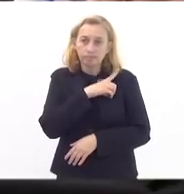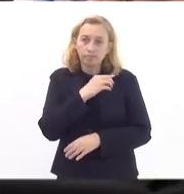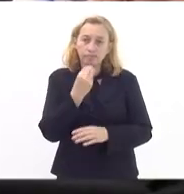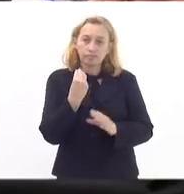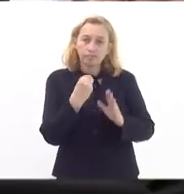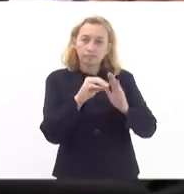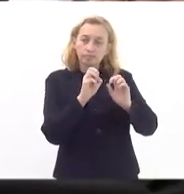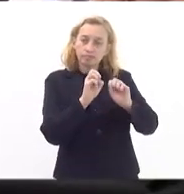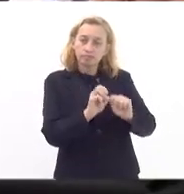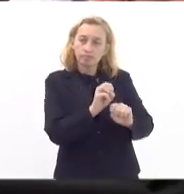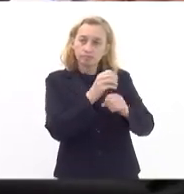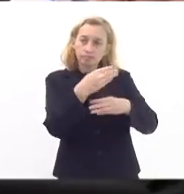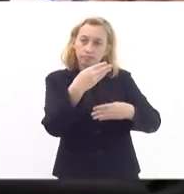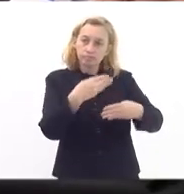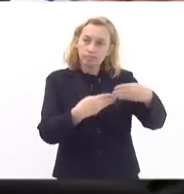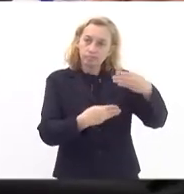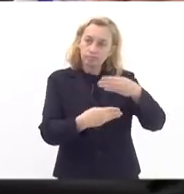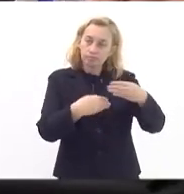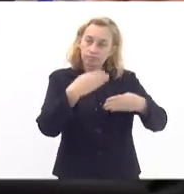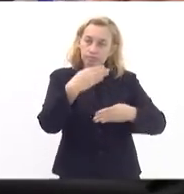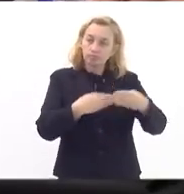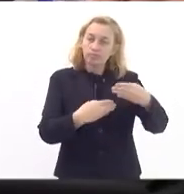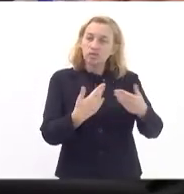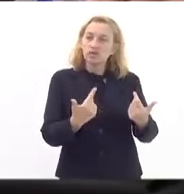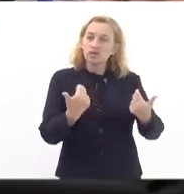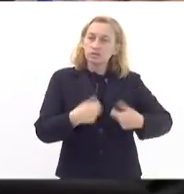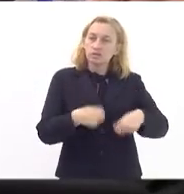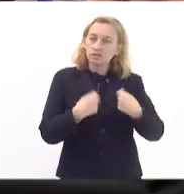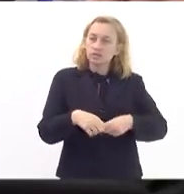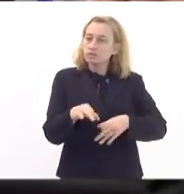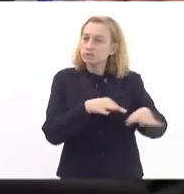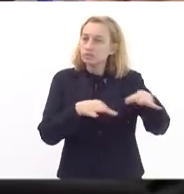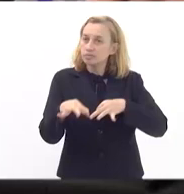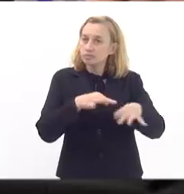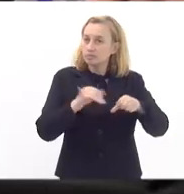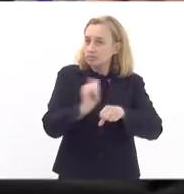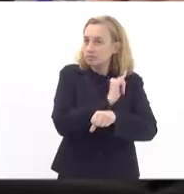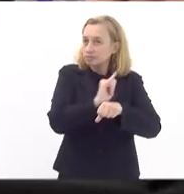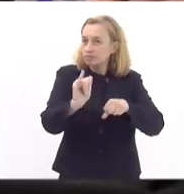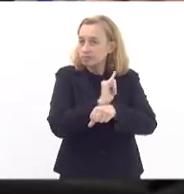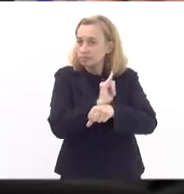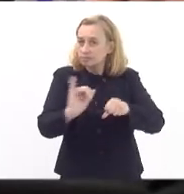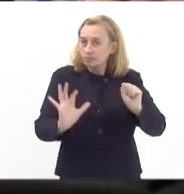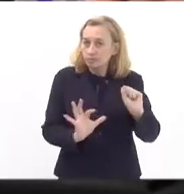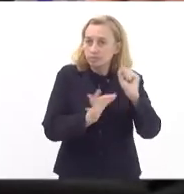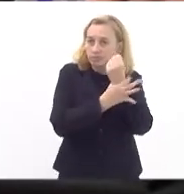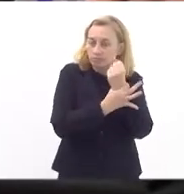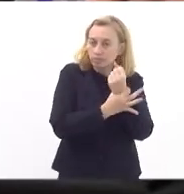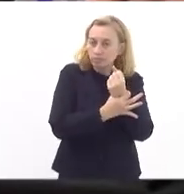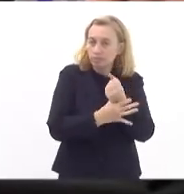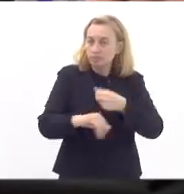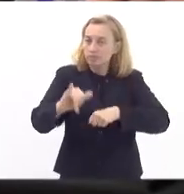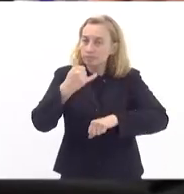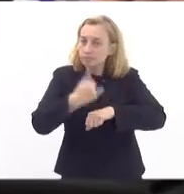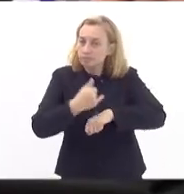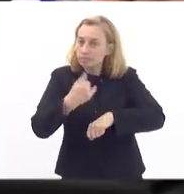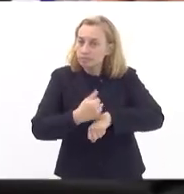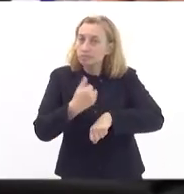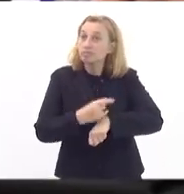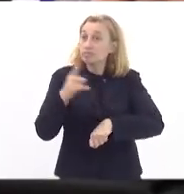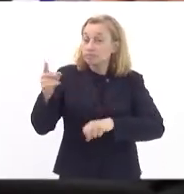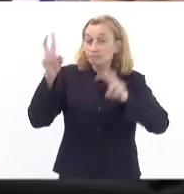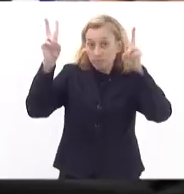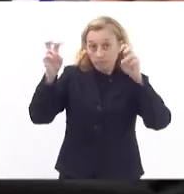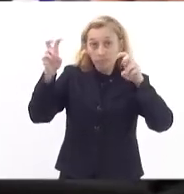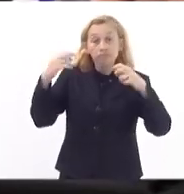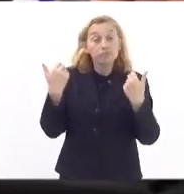exibição da necessidade de um programa estratégico de segurança para o sistema Ferroviário Então esse